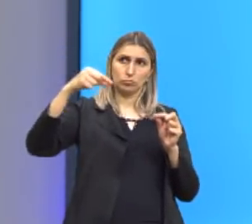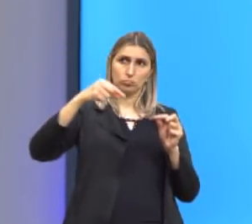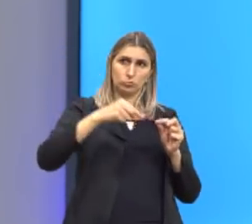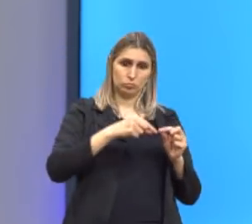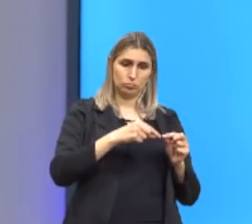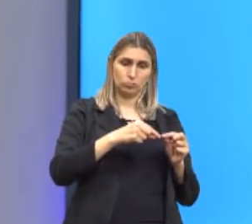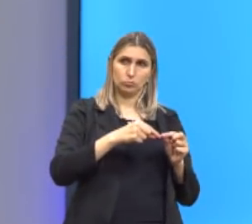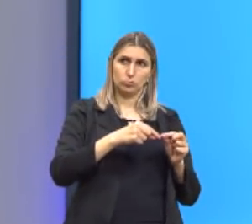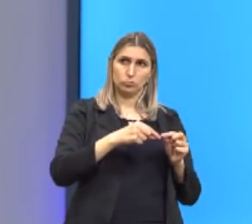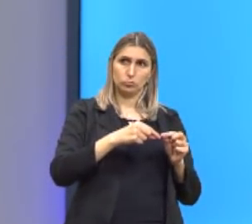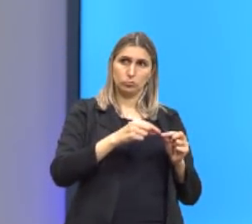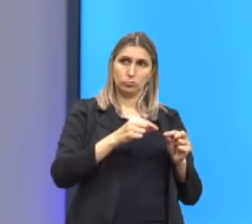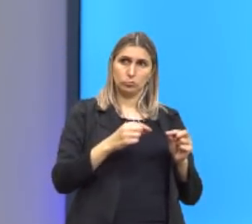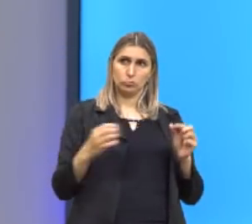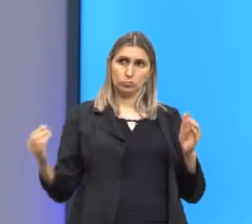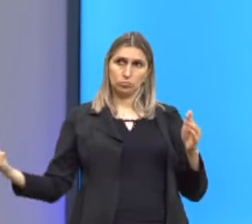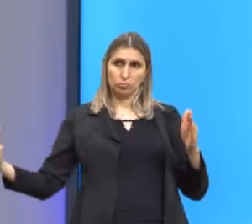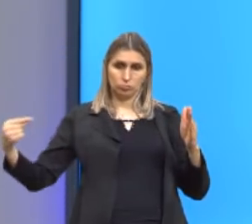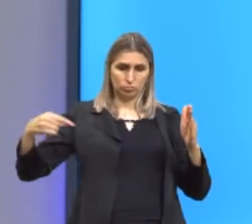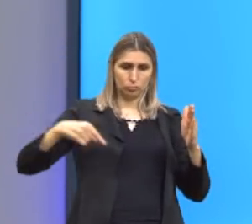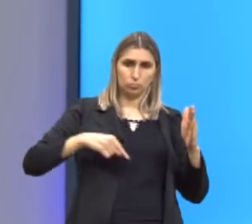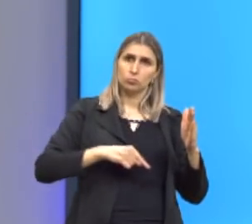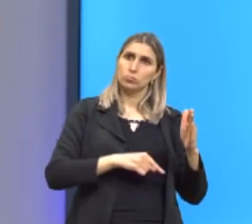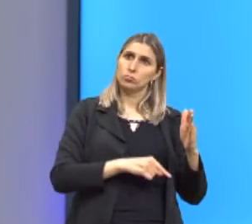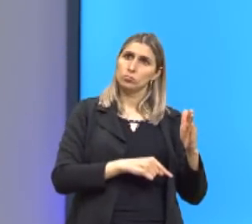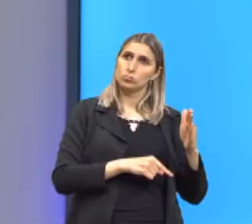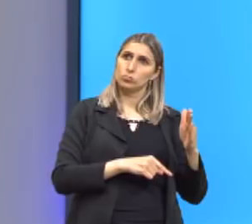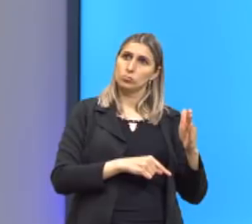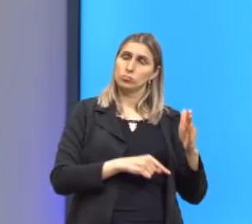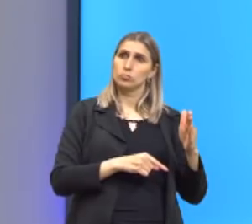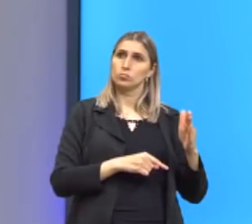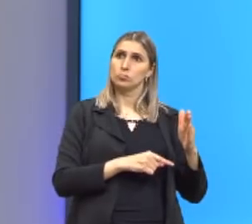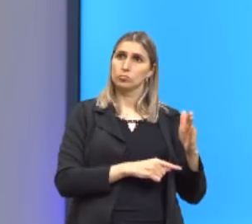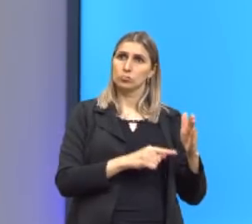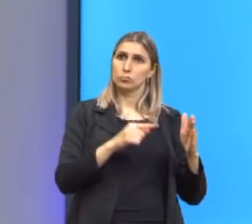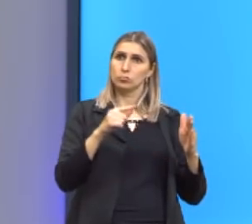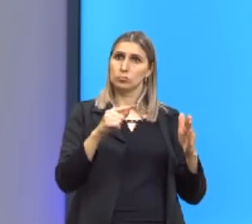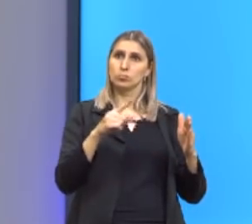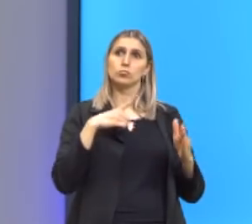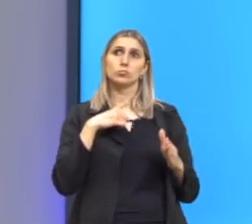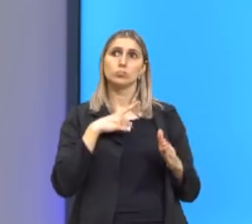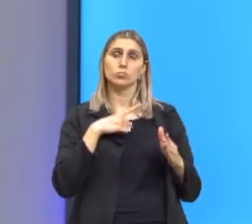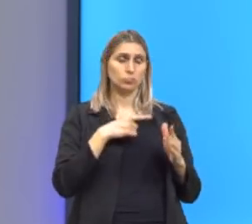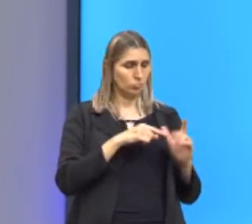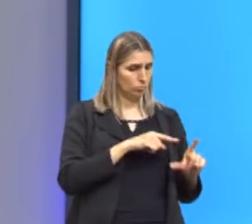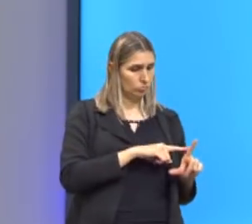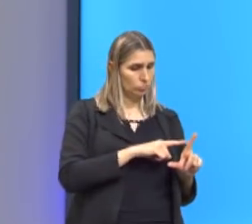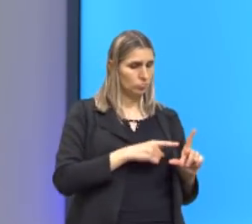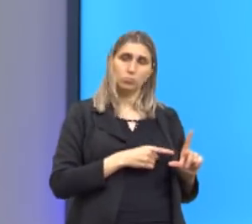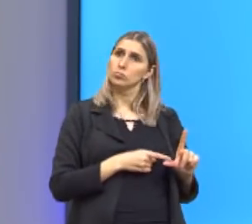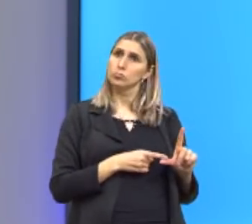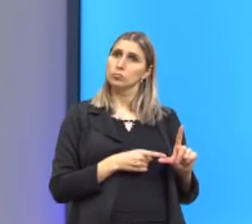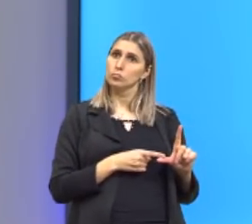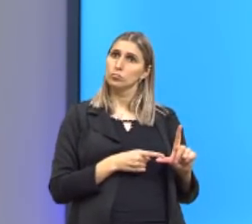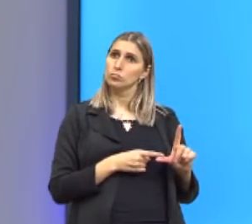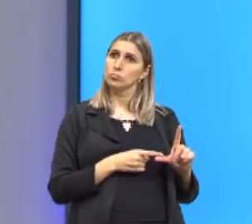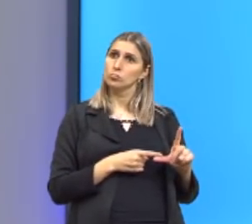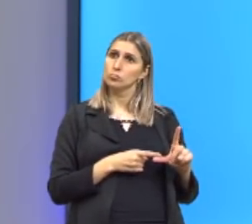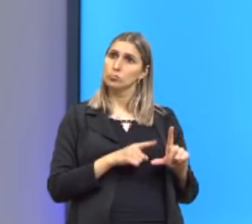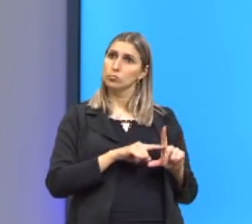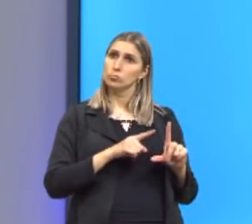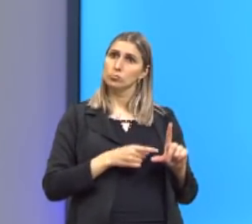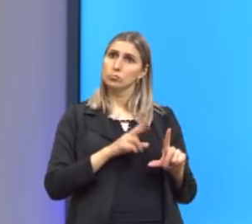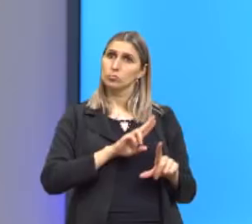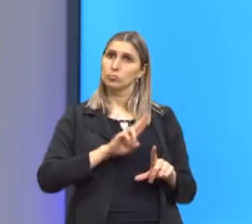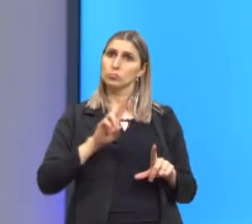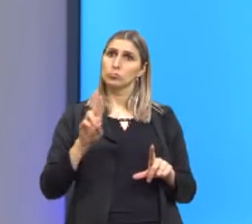espelho com o raio refletido da segunda posição do espelho, eu tenho um ângulo que é, ele chamou aqui